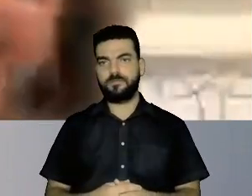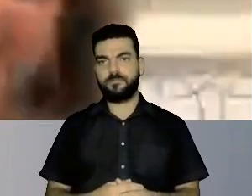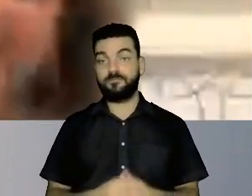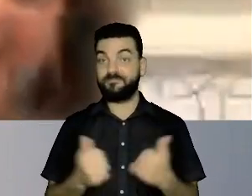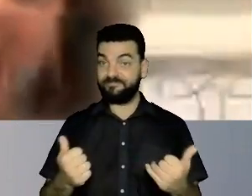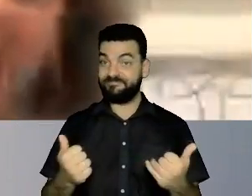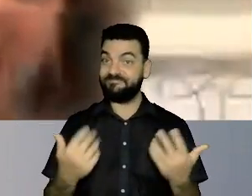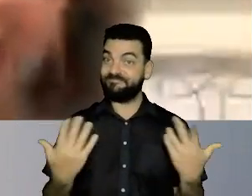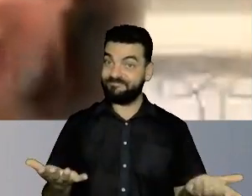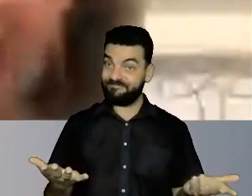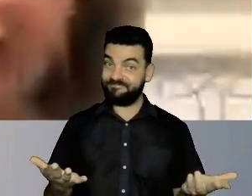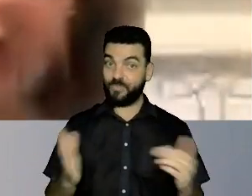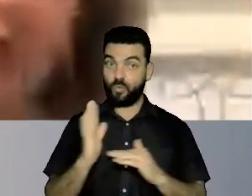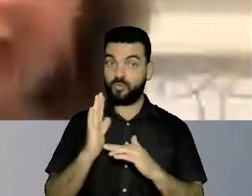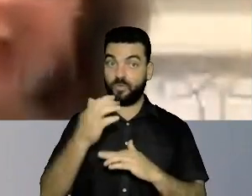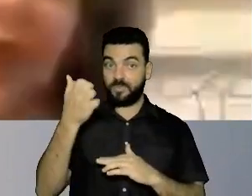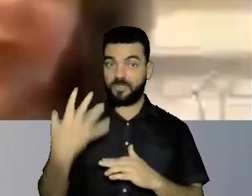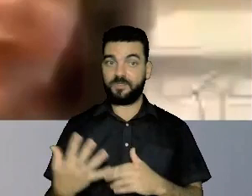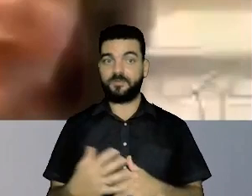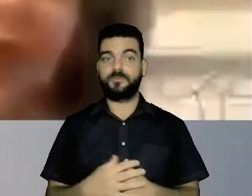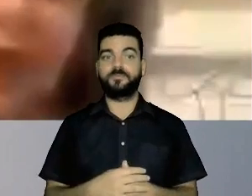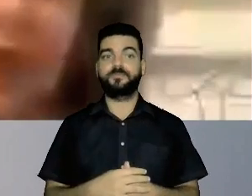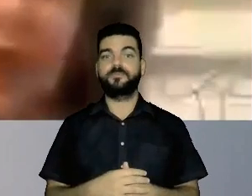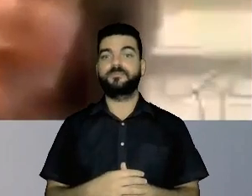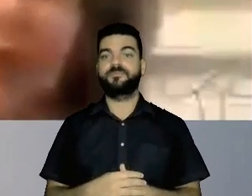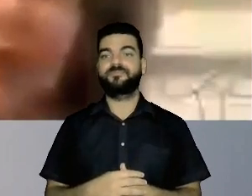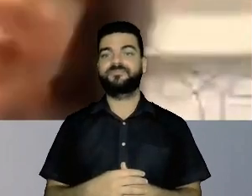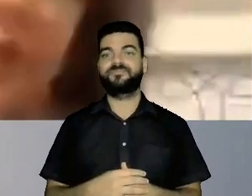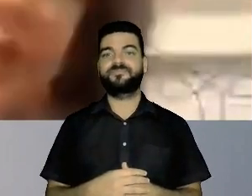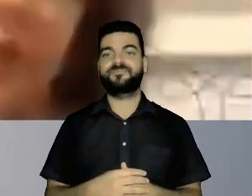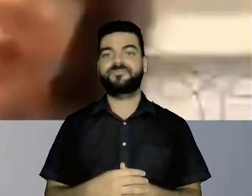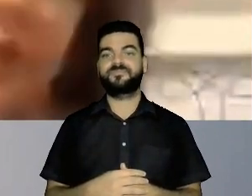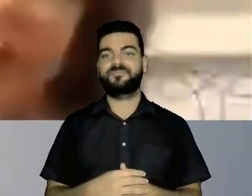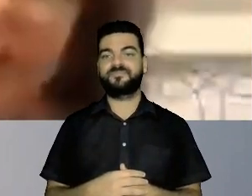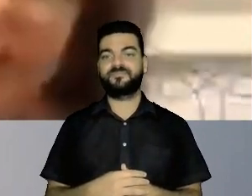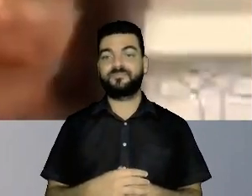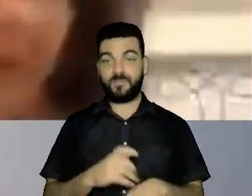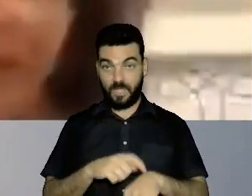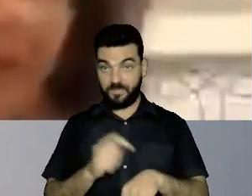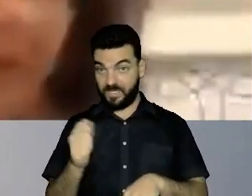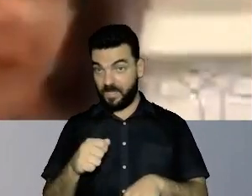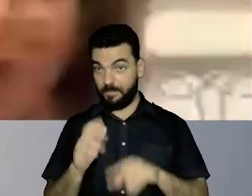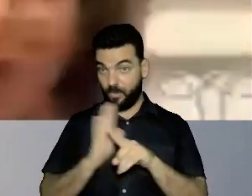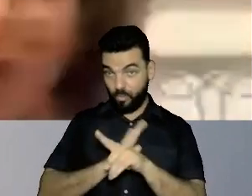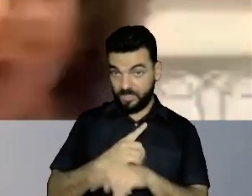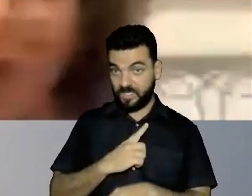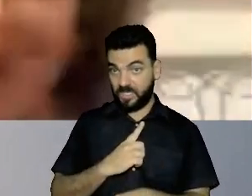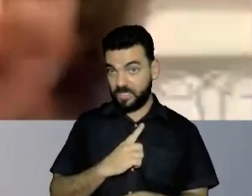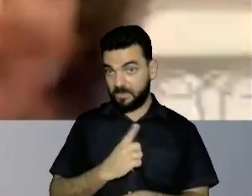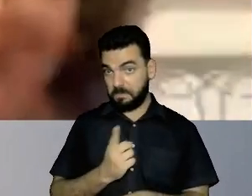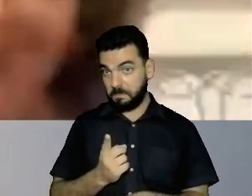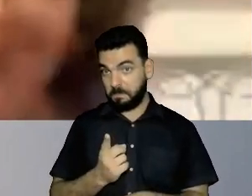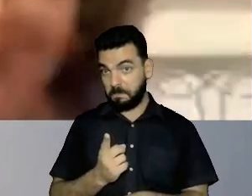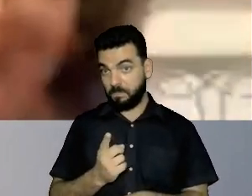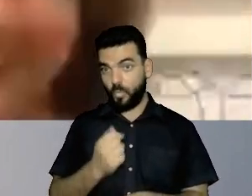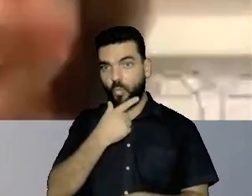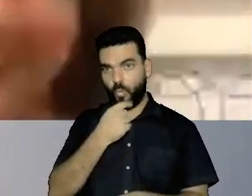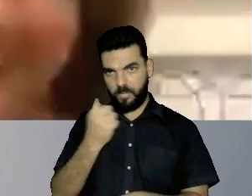pessoas que têm direitos culturais, e são, né? Então, eu vou trazer só mais esse ponto